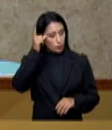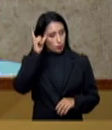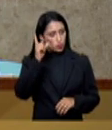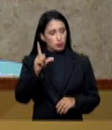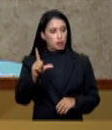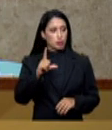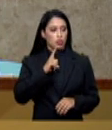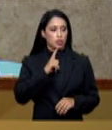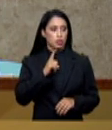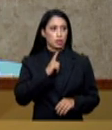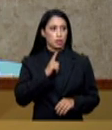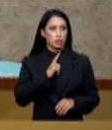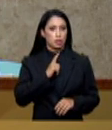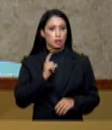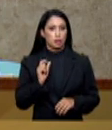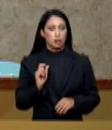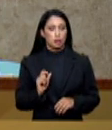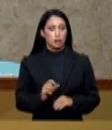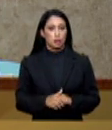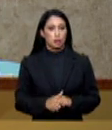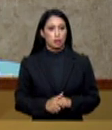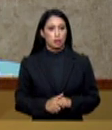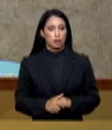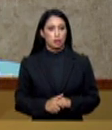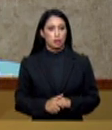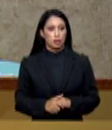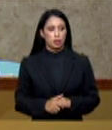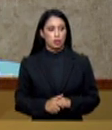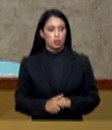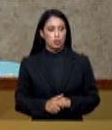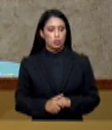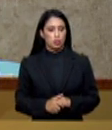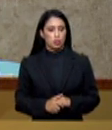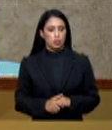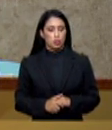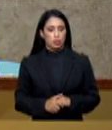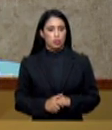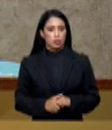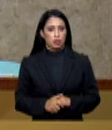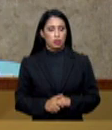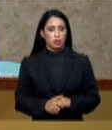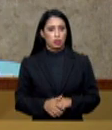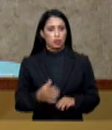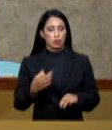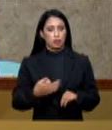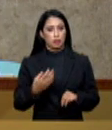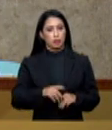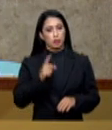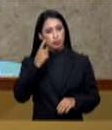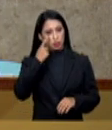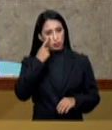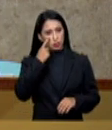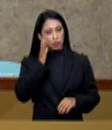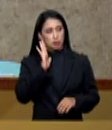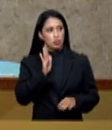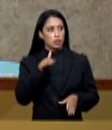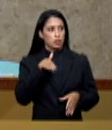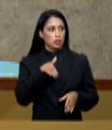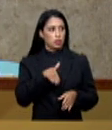nós tivemos eu voltei ministros Marcos já voltou